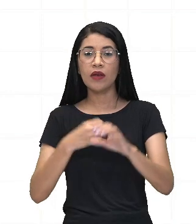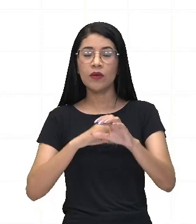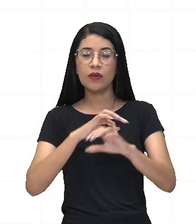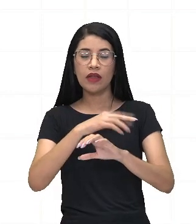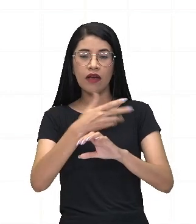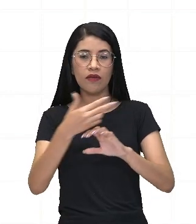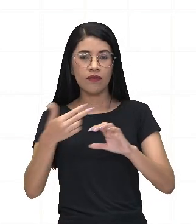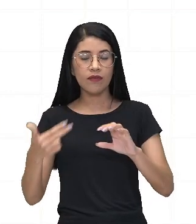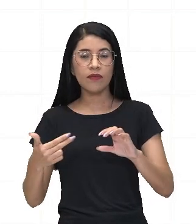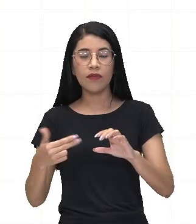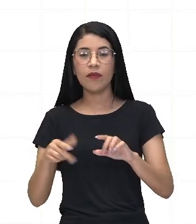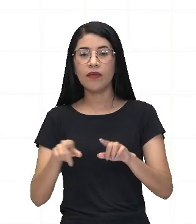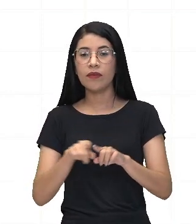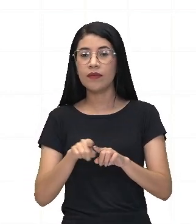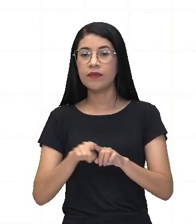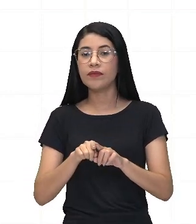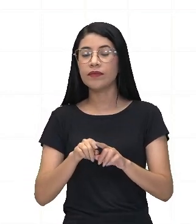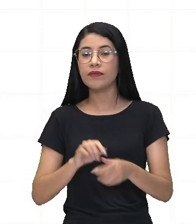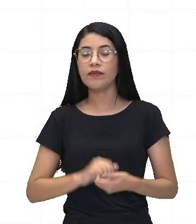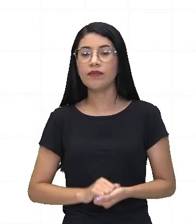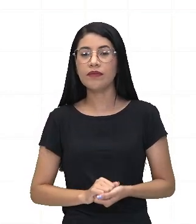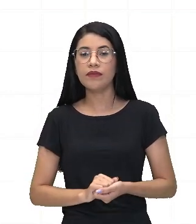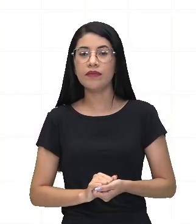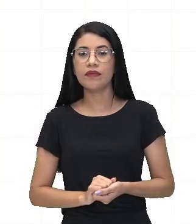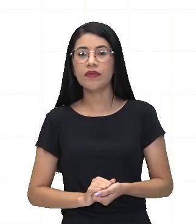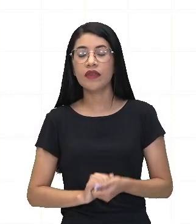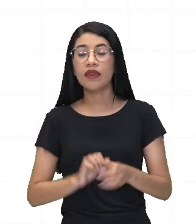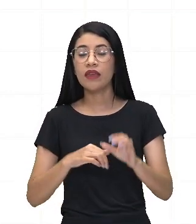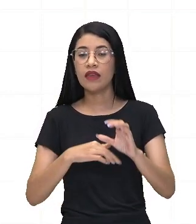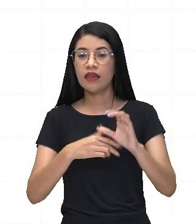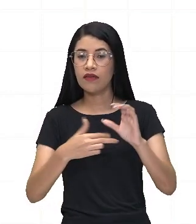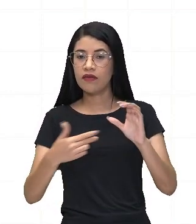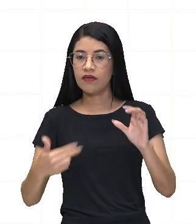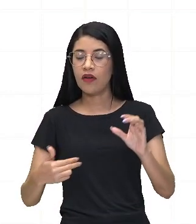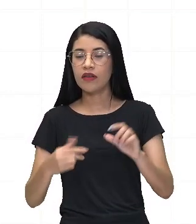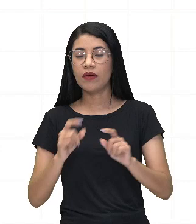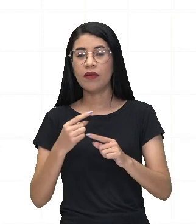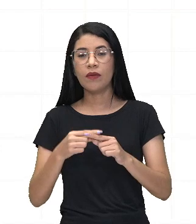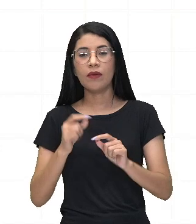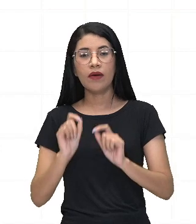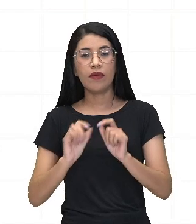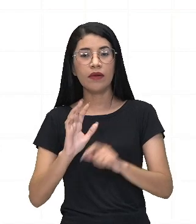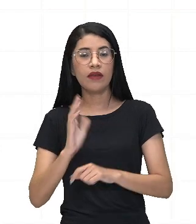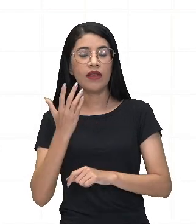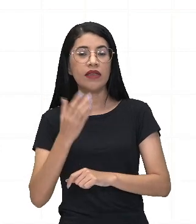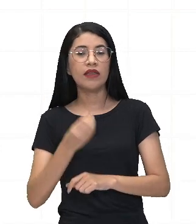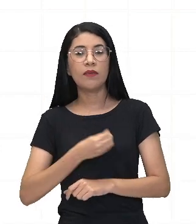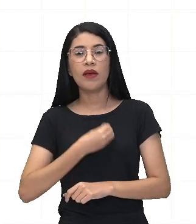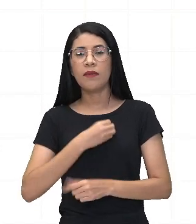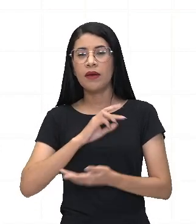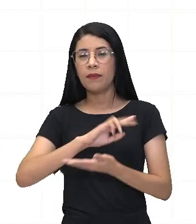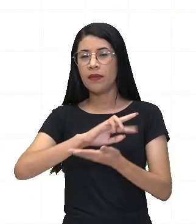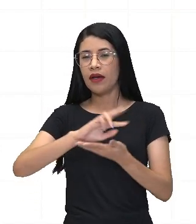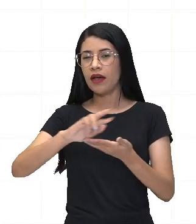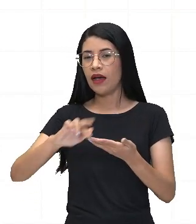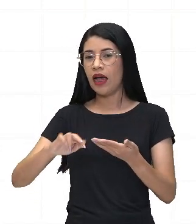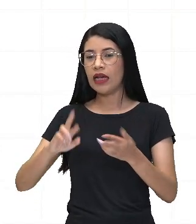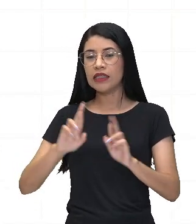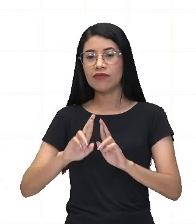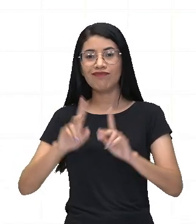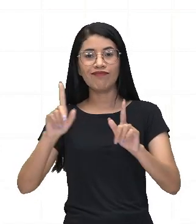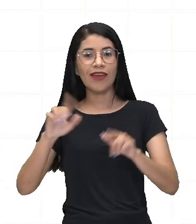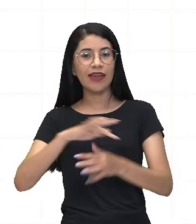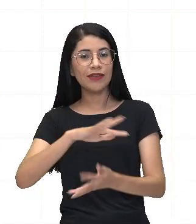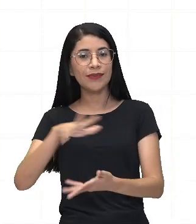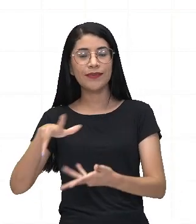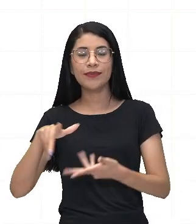fauna, né? O que os torna centro de biodiversidade incomparáveis, né? Então, assim,